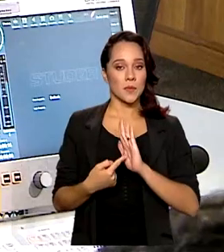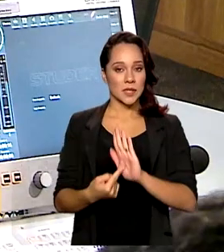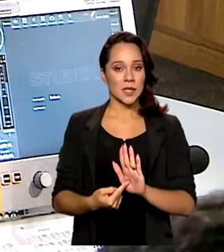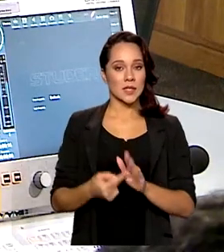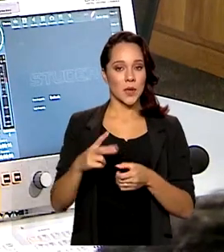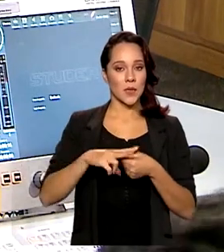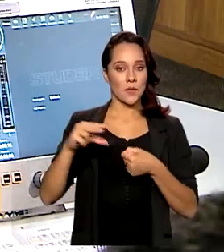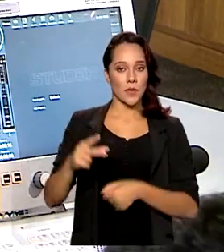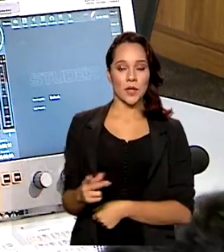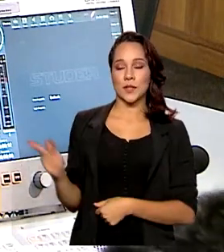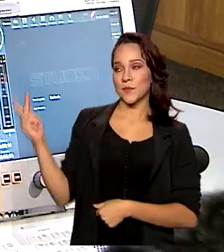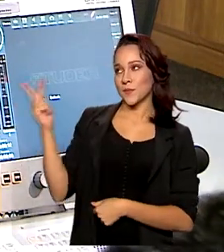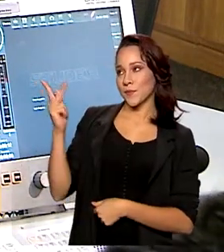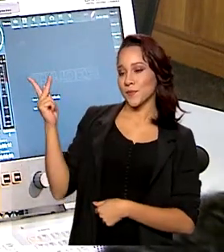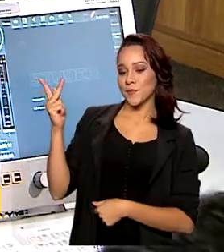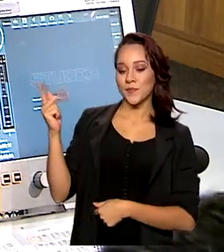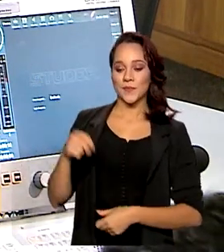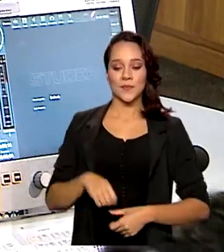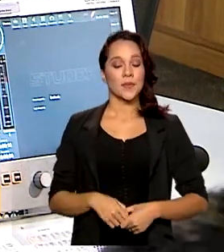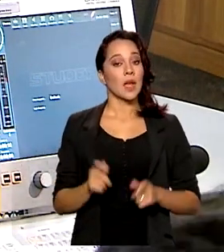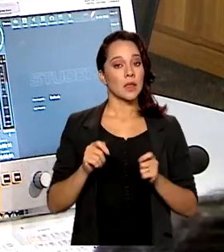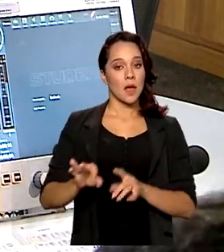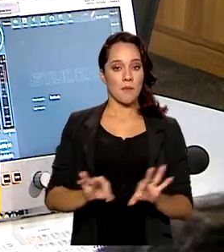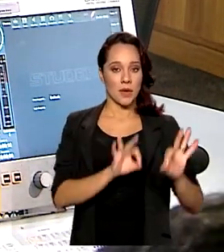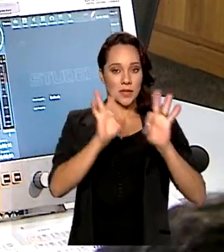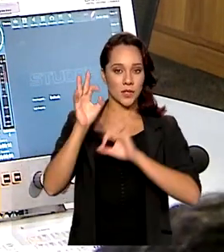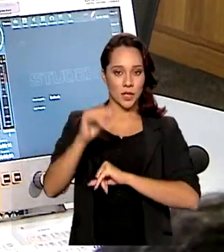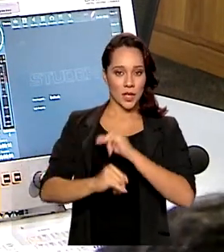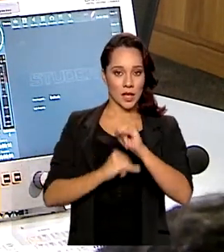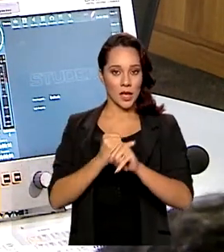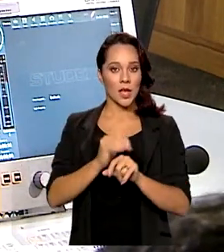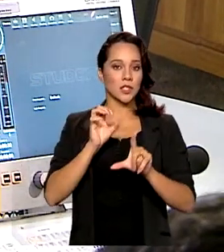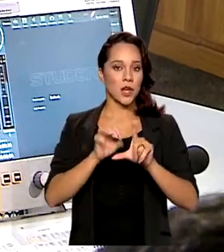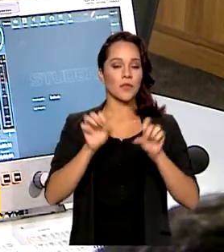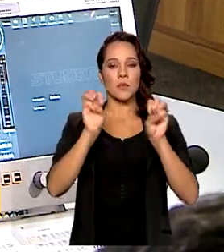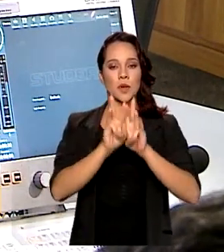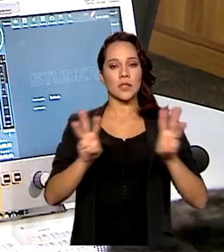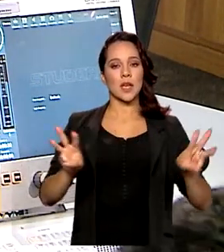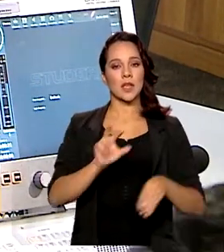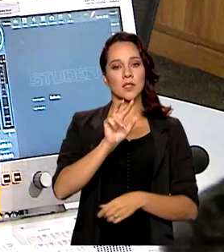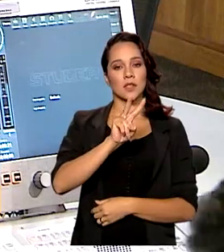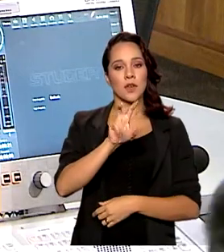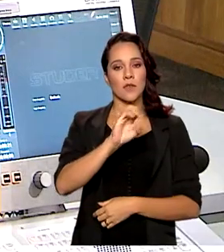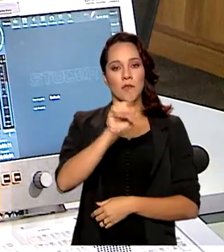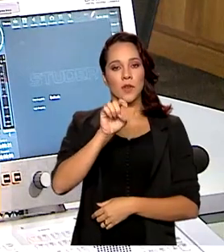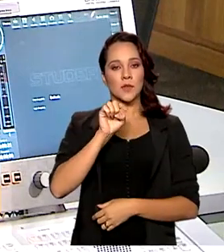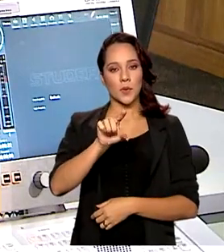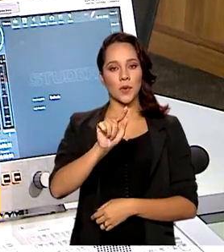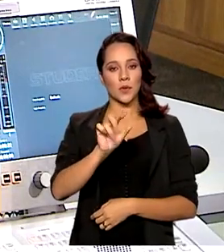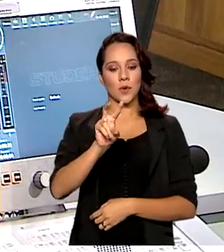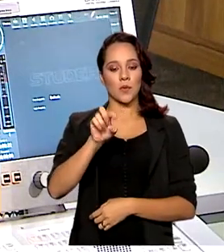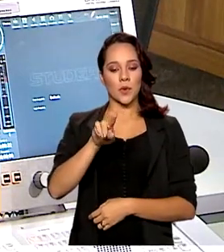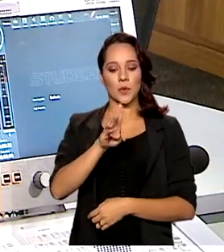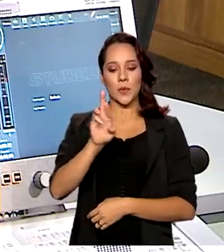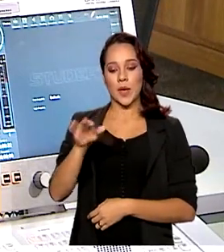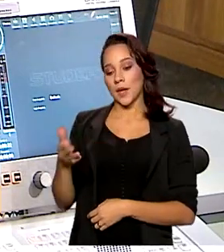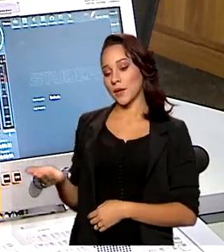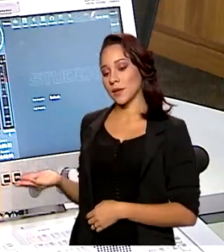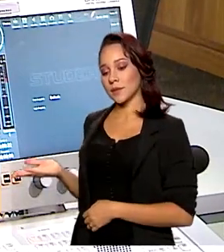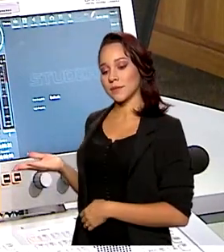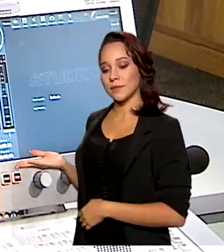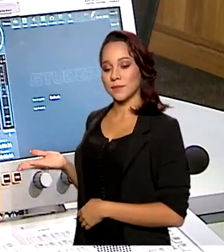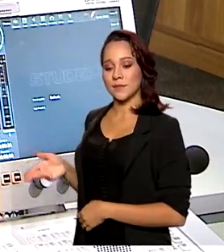apresentação da Voz do Brasil, eu, Mariana Jungmann e Gabriela Mendes. E assista a gente ao vivo pela internet. Acesse